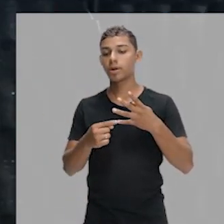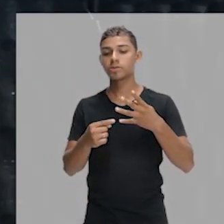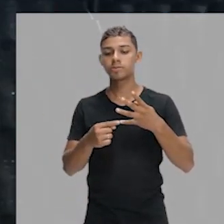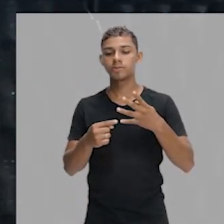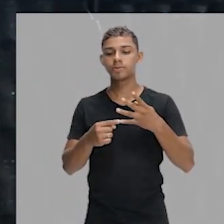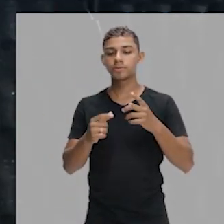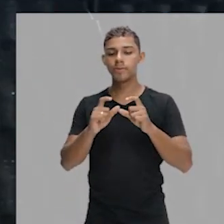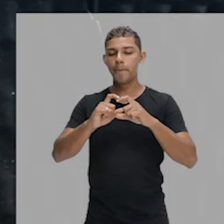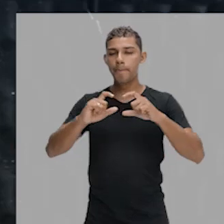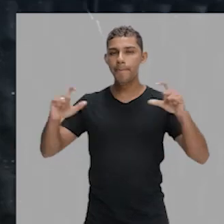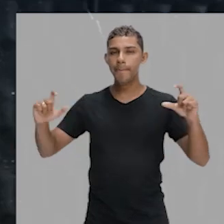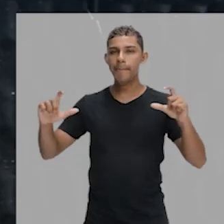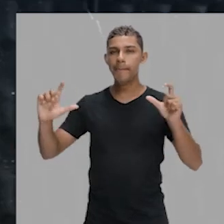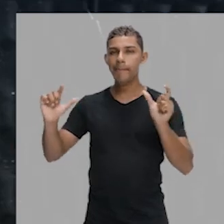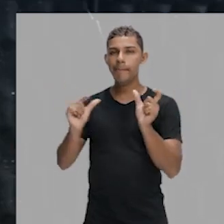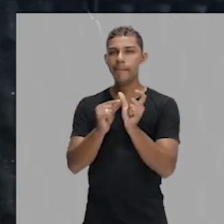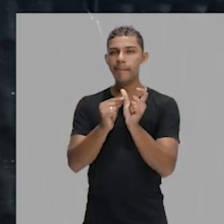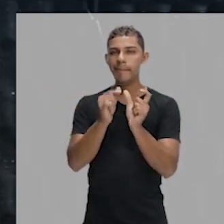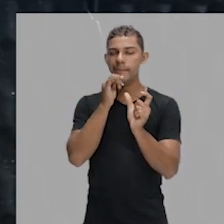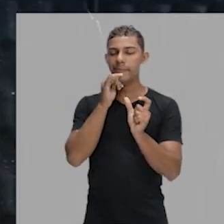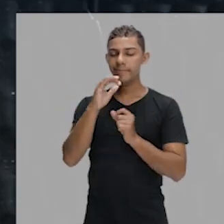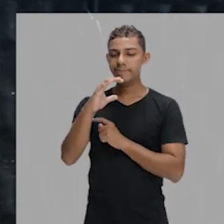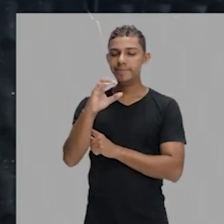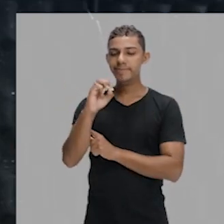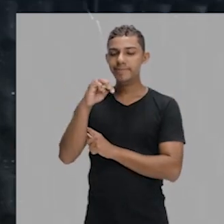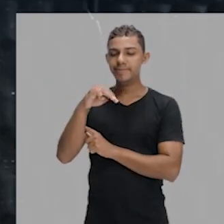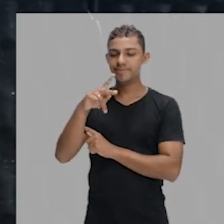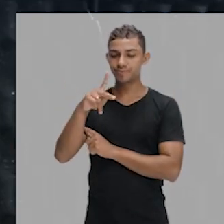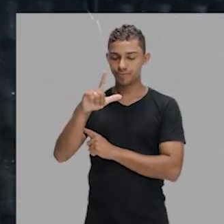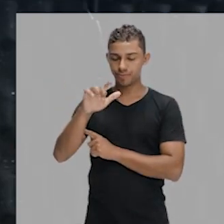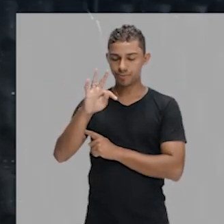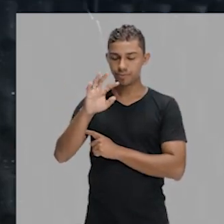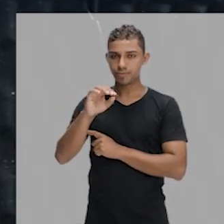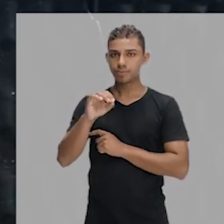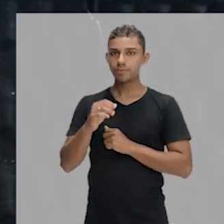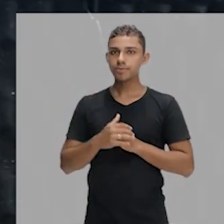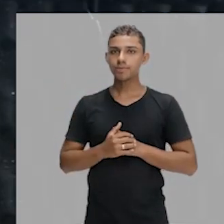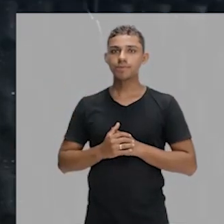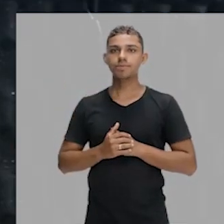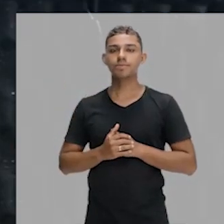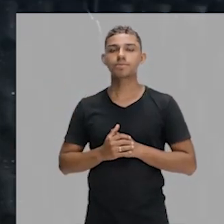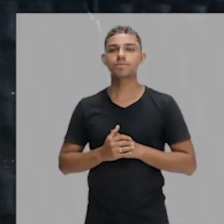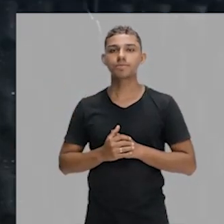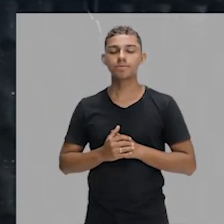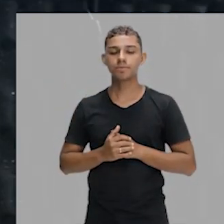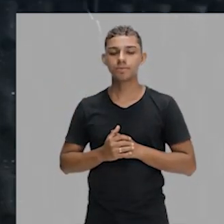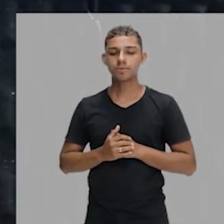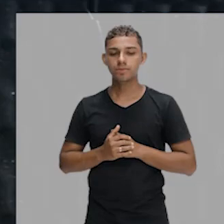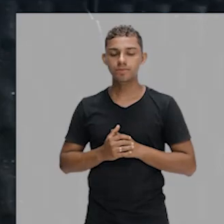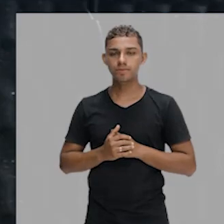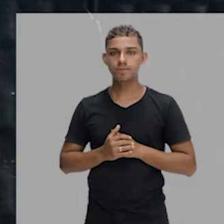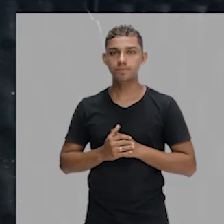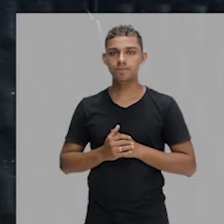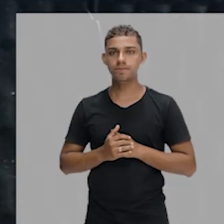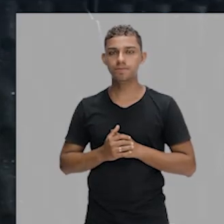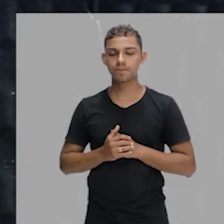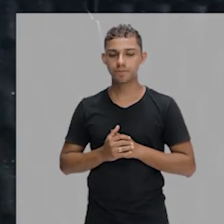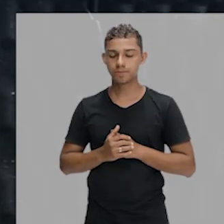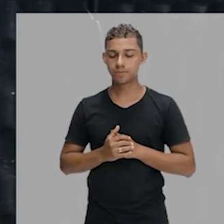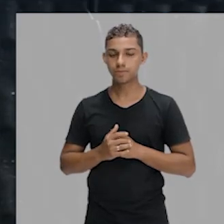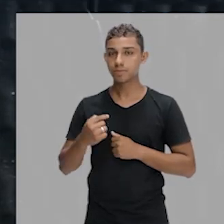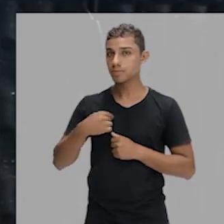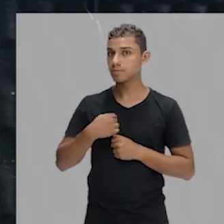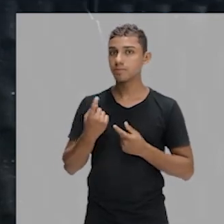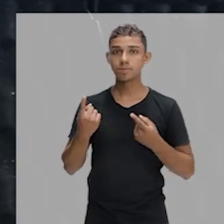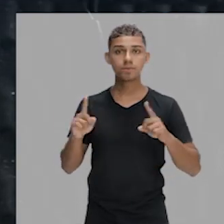o complemento. I do not eat meat. I don't eat meat. Eu não